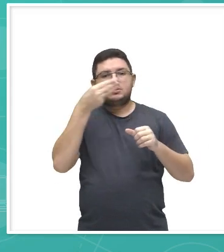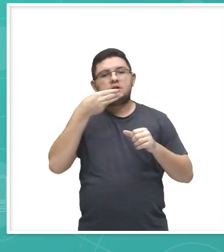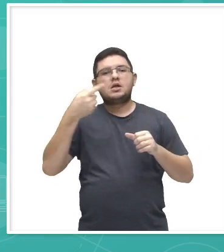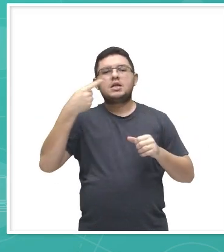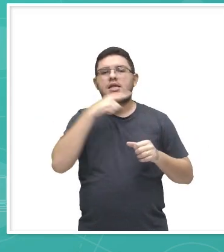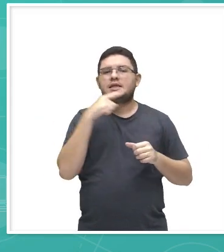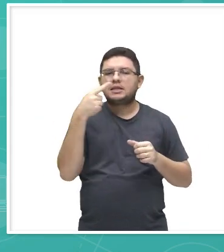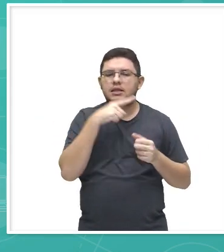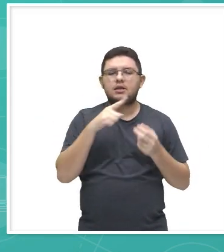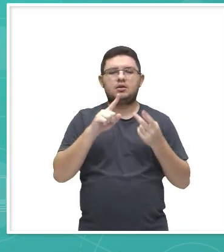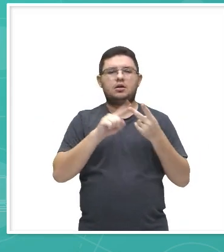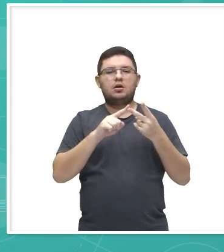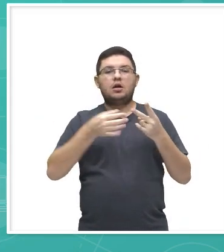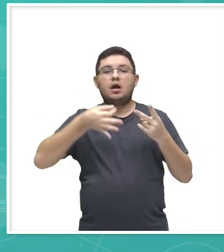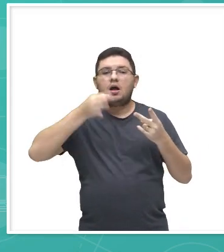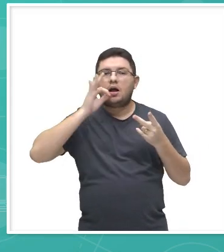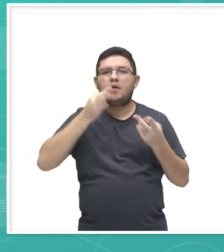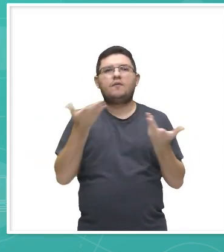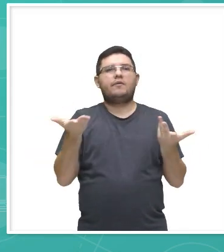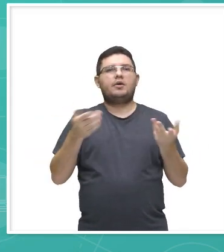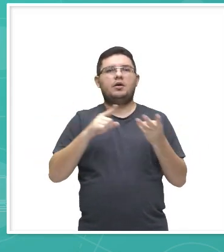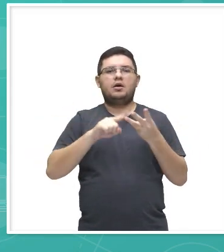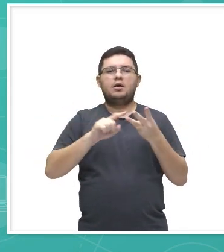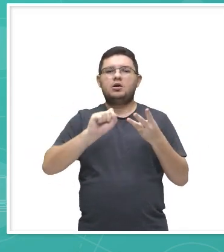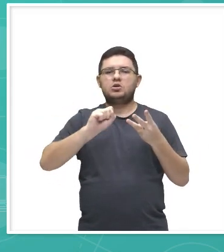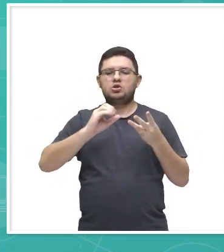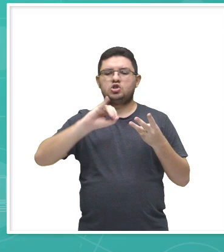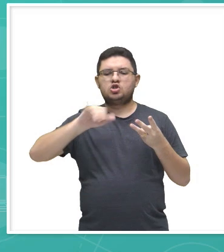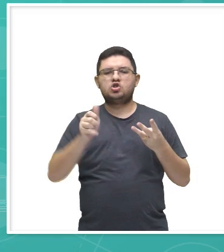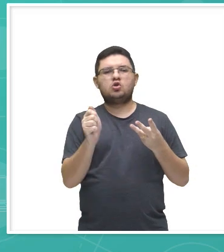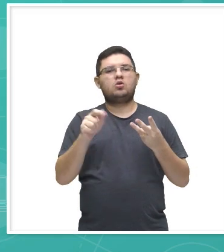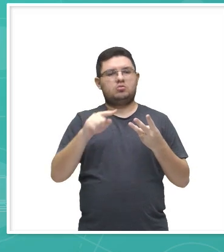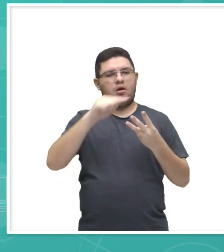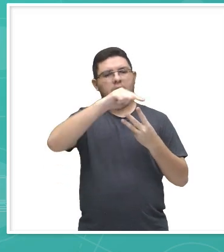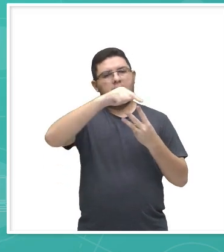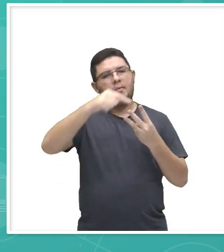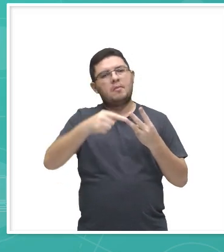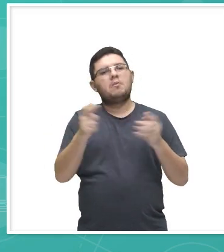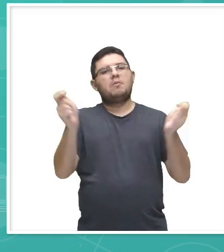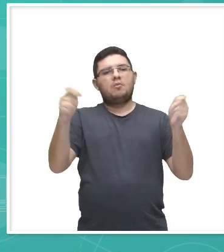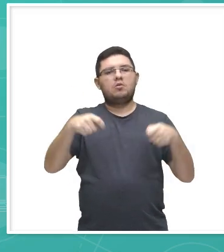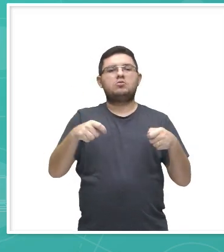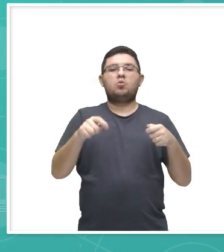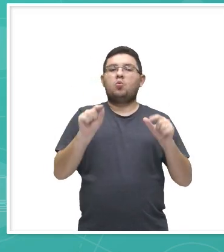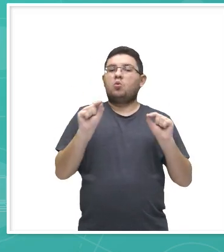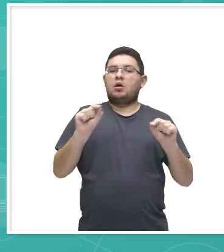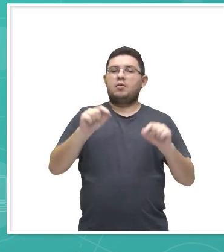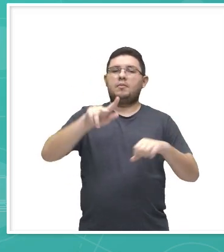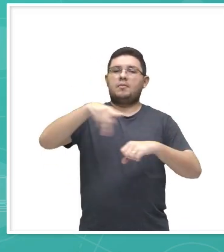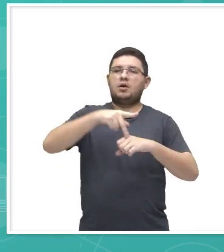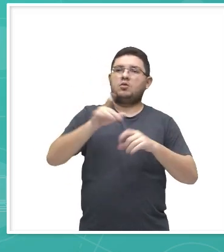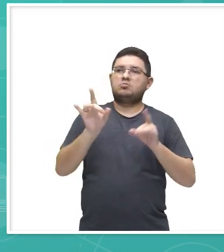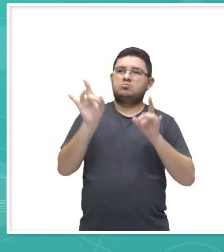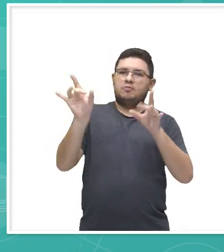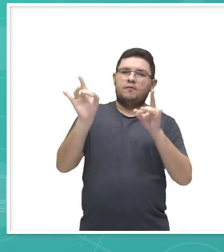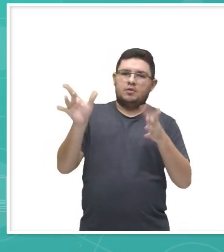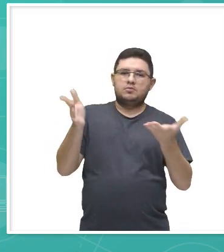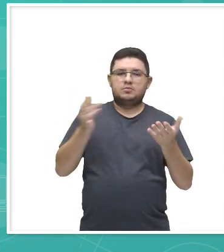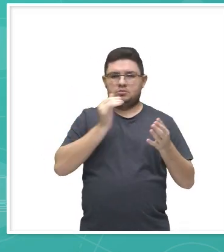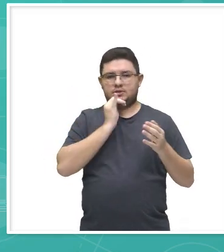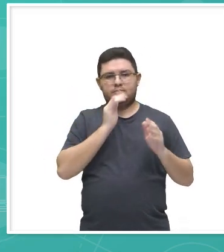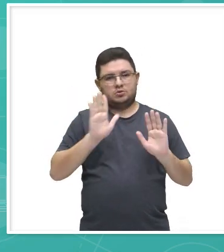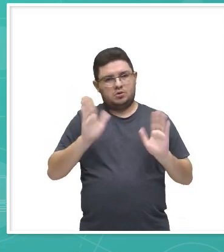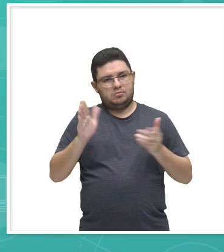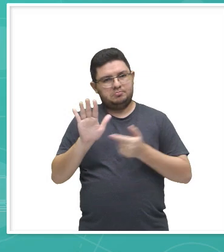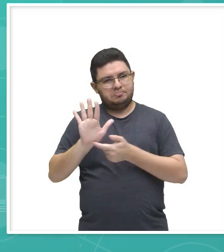temos também o café, a soja, são alguns exemplos que a gente viu durante a aula, tá? Então, a gente vai aí, por